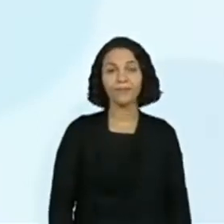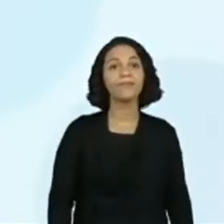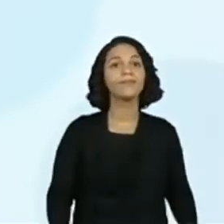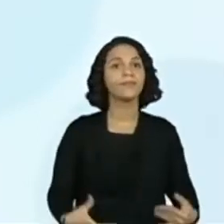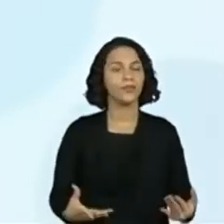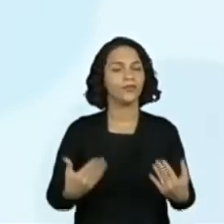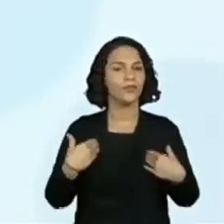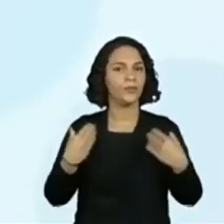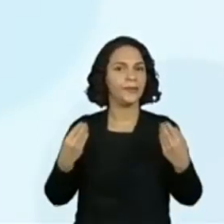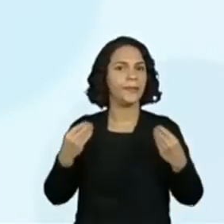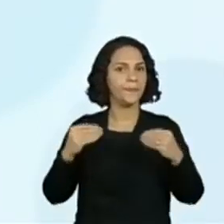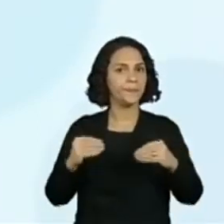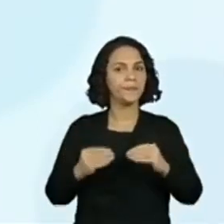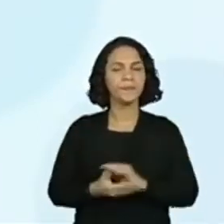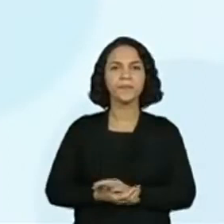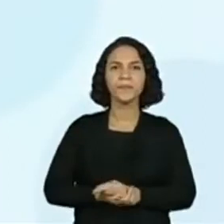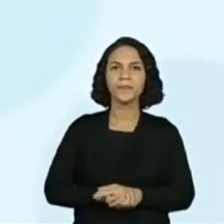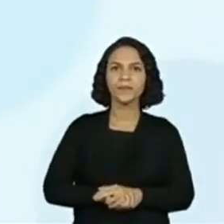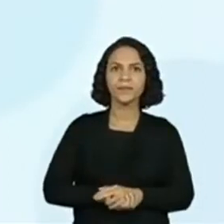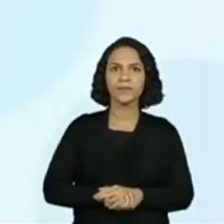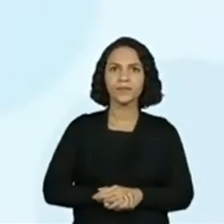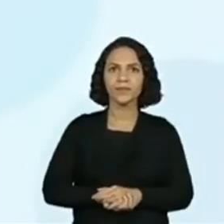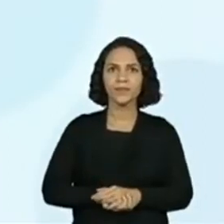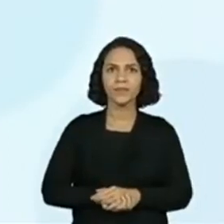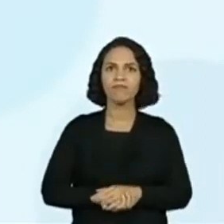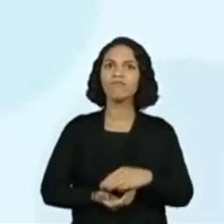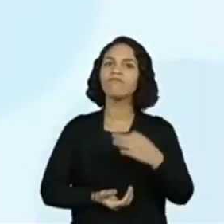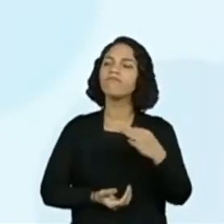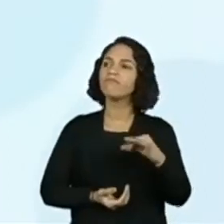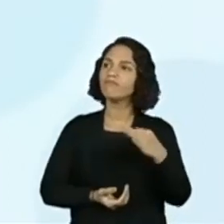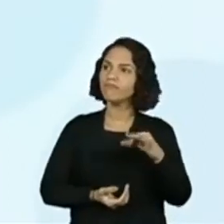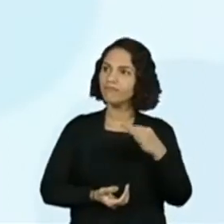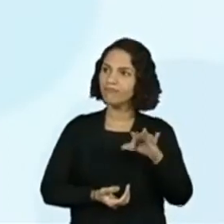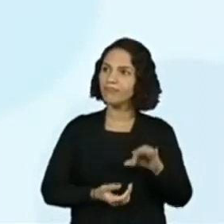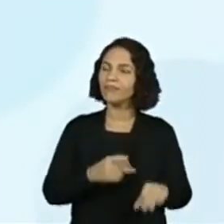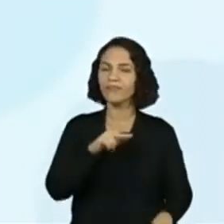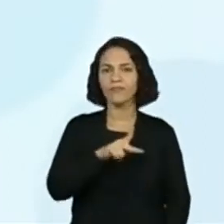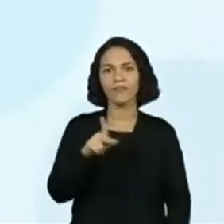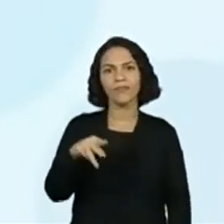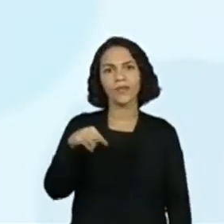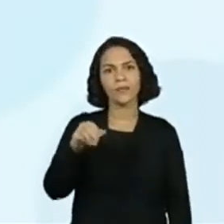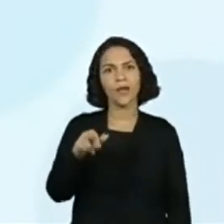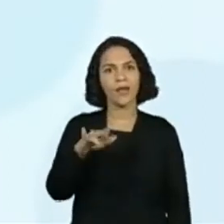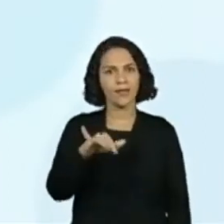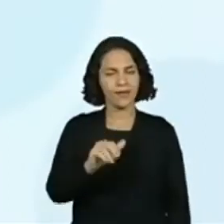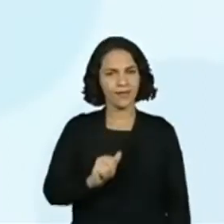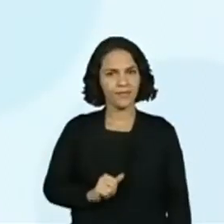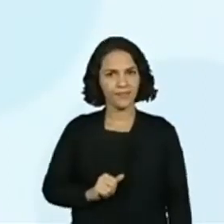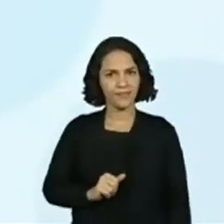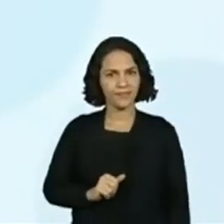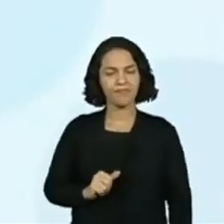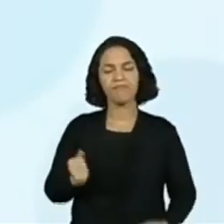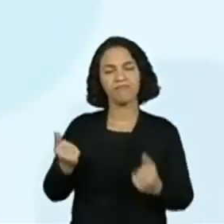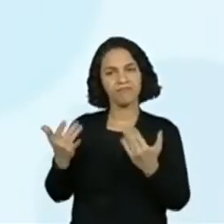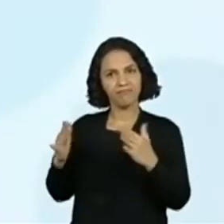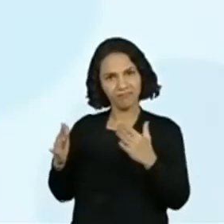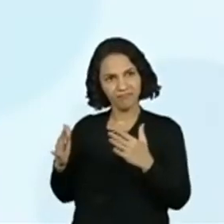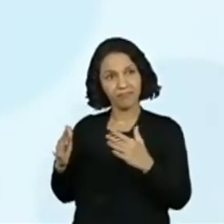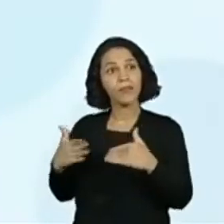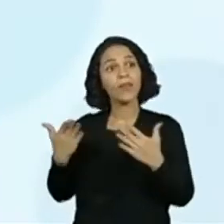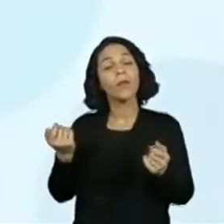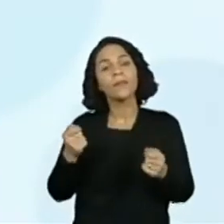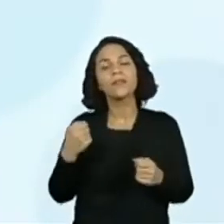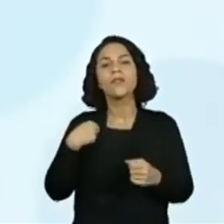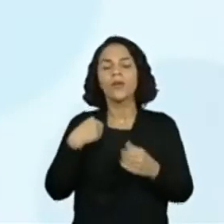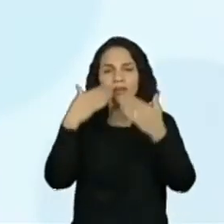colocar o 18 aqui. É isso mesmo, Pro Maria, muitas possibilidades. E é por isso que precisamos cada vez